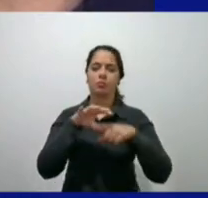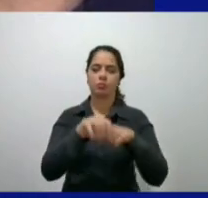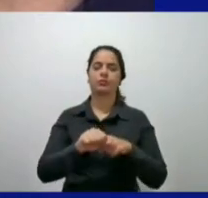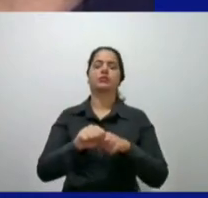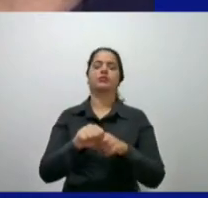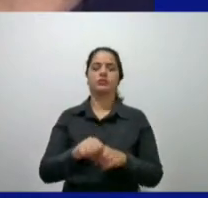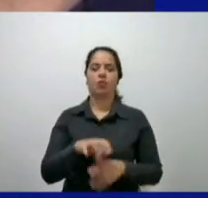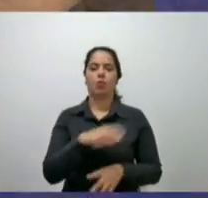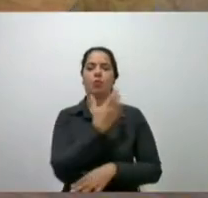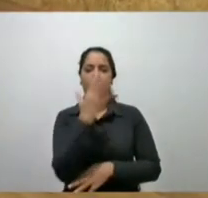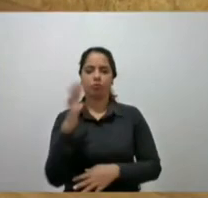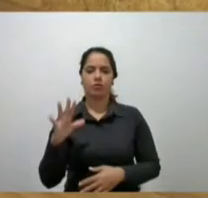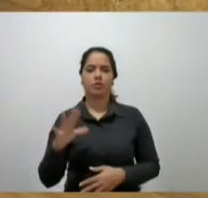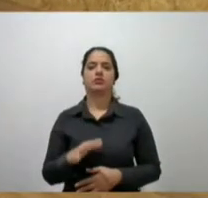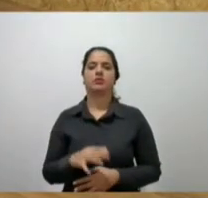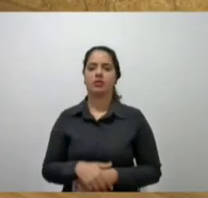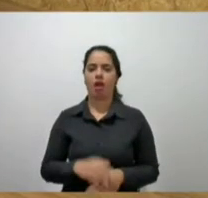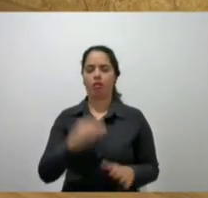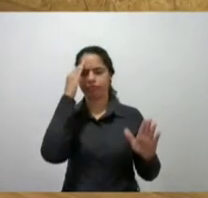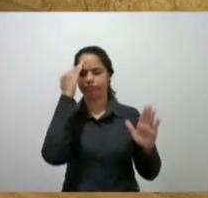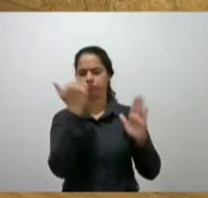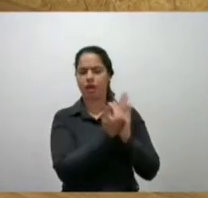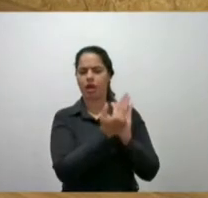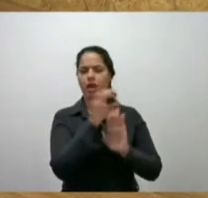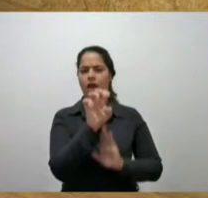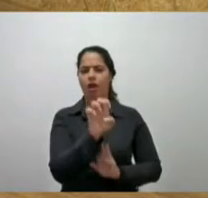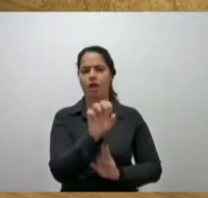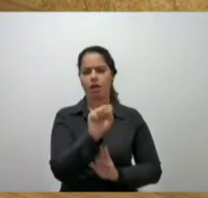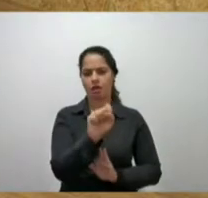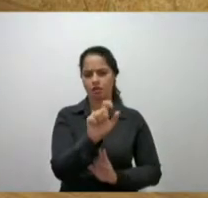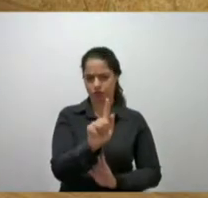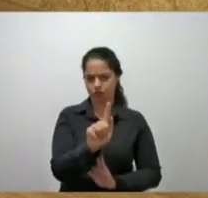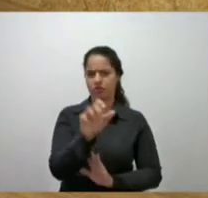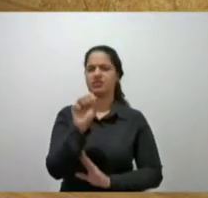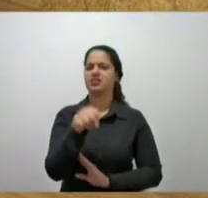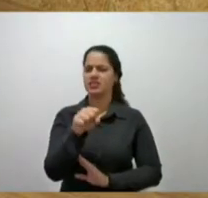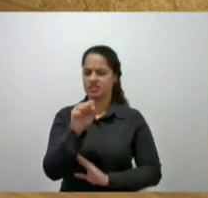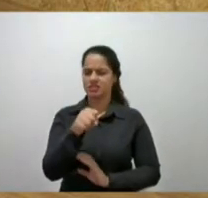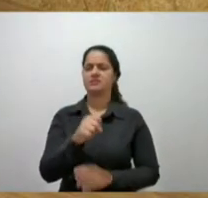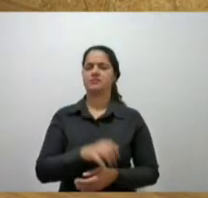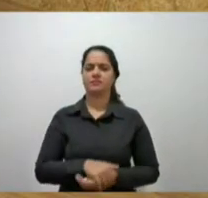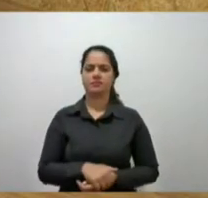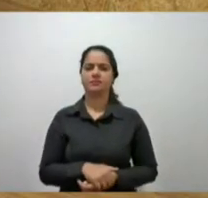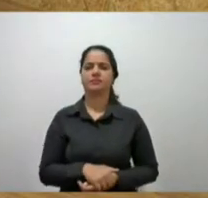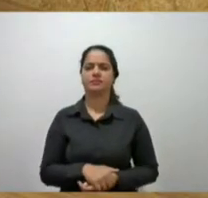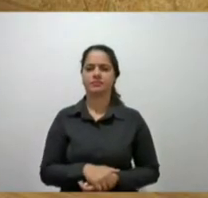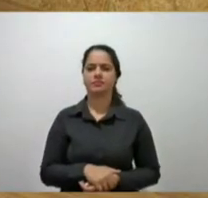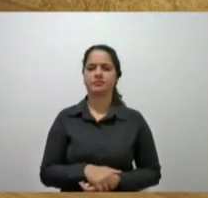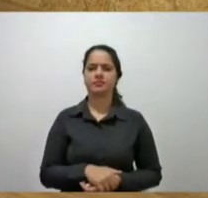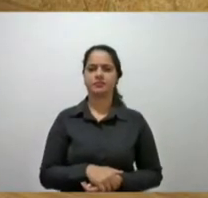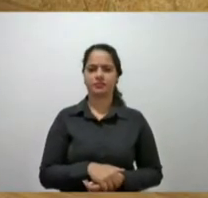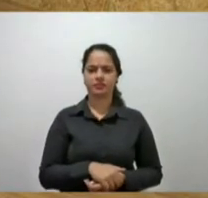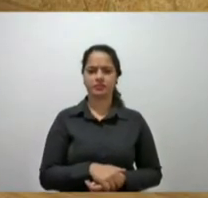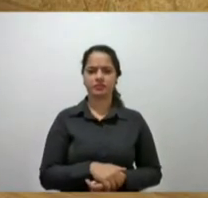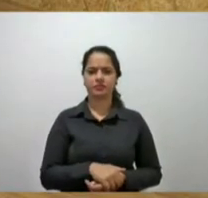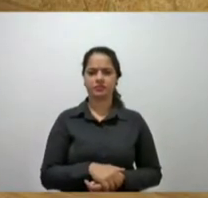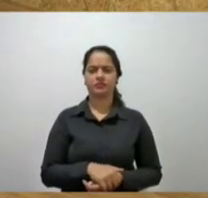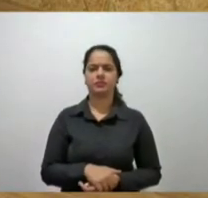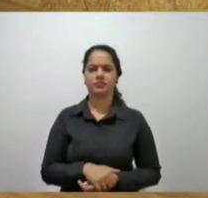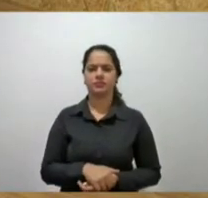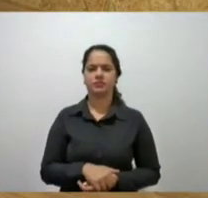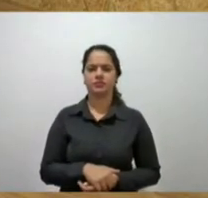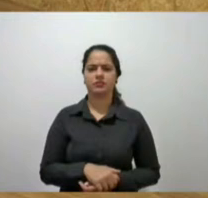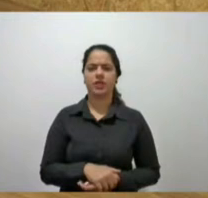já no nascimento da companhia, aquilo está no DNA dos fundadores, né? Mas eu diria assim que muitas